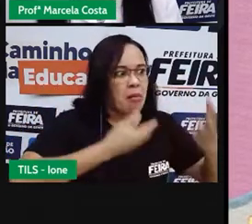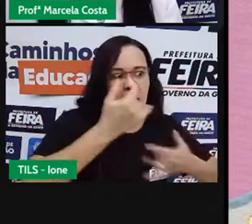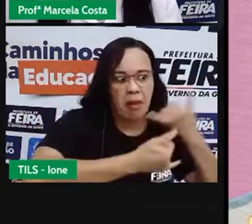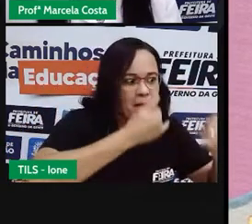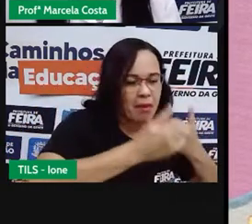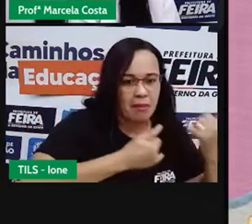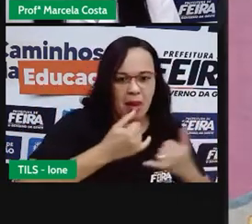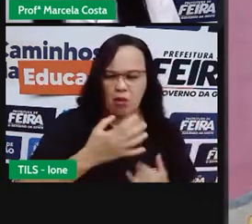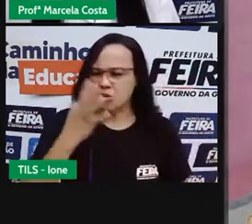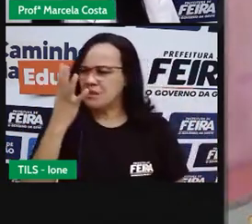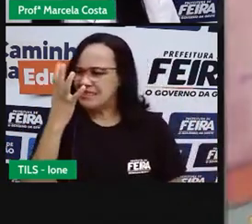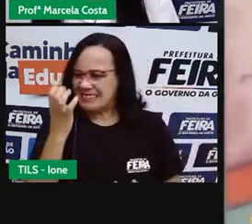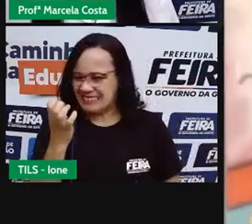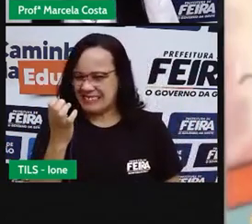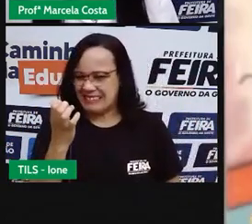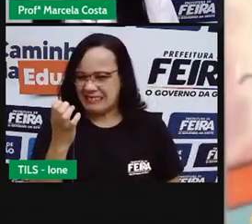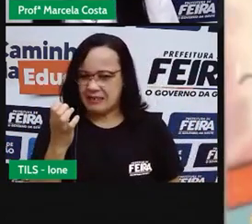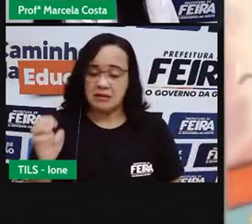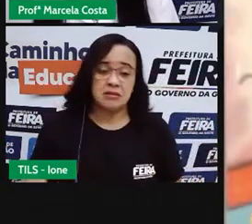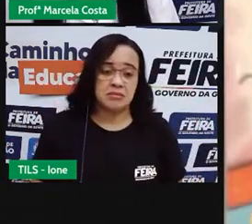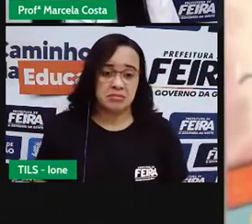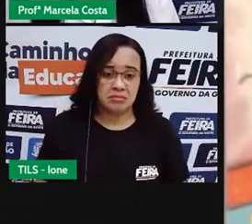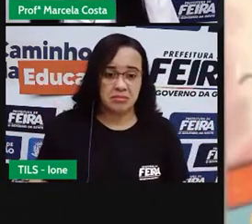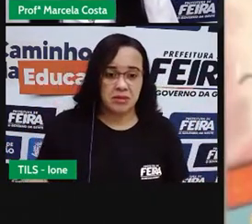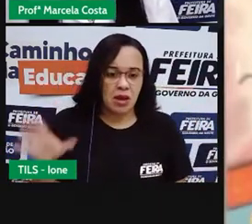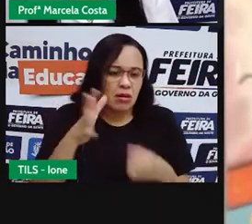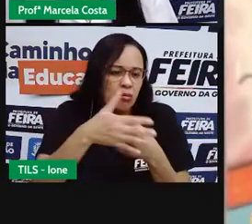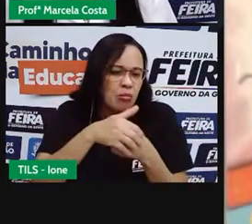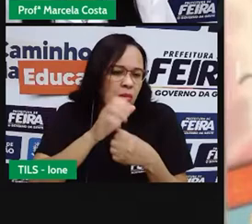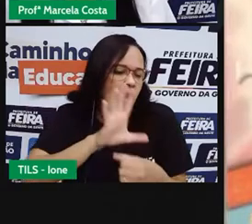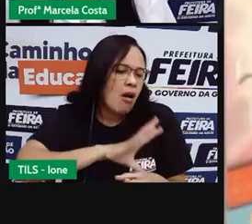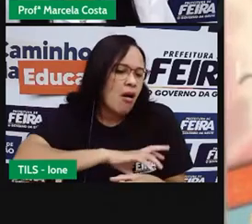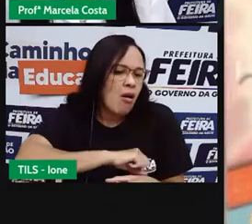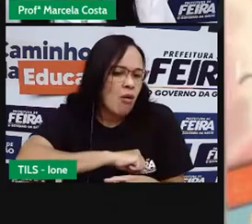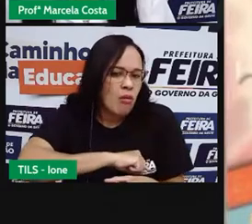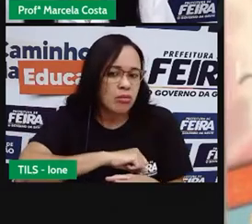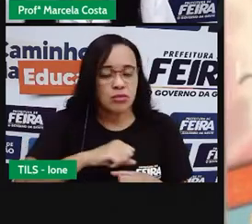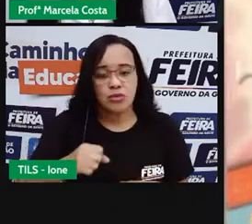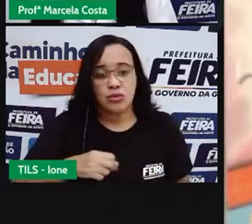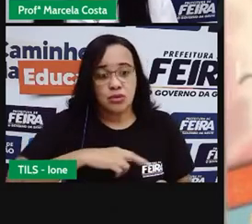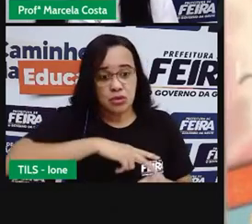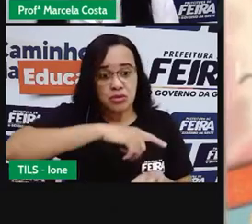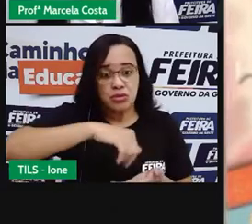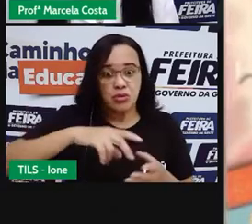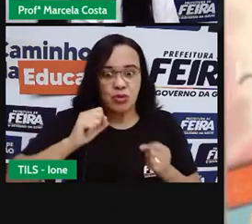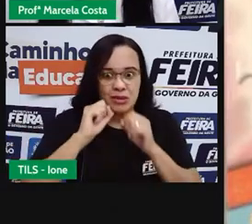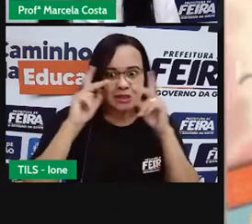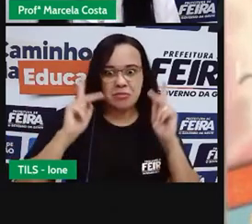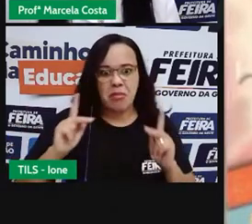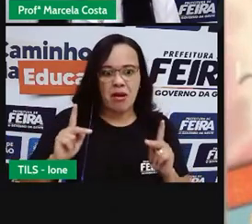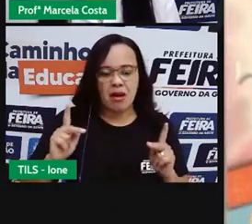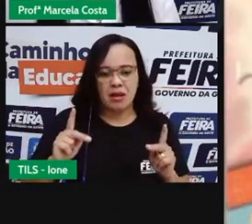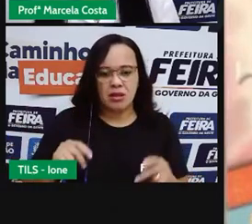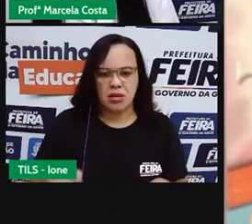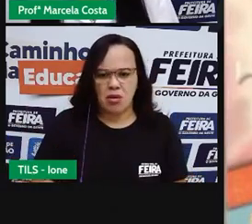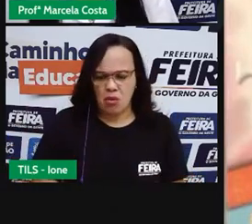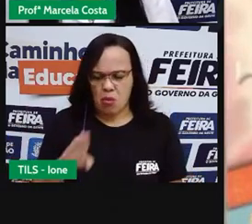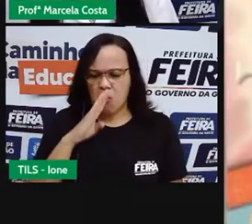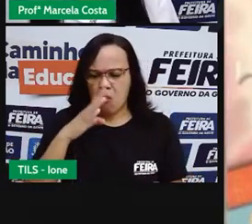sisudo Um é moroso, outro esperto Um é fechado,